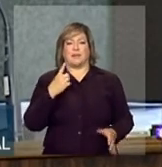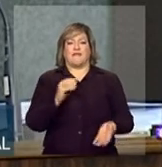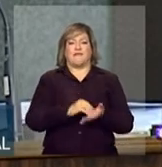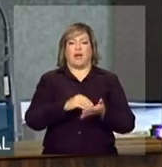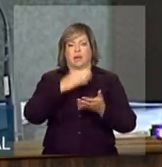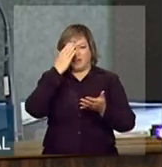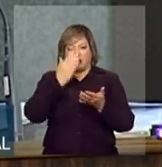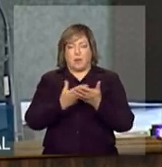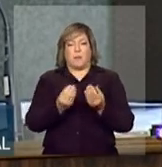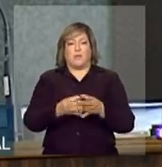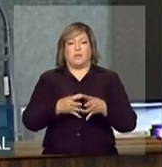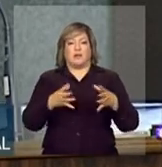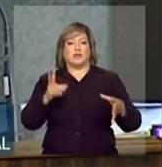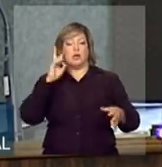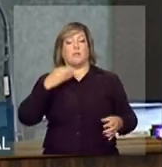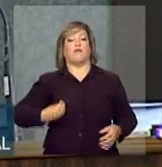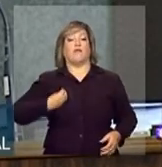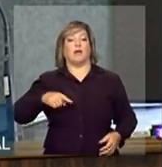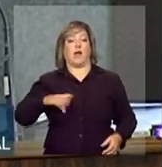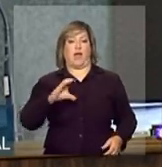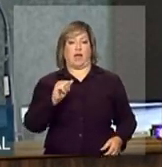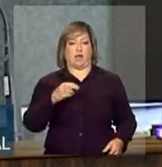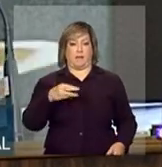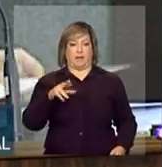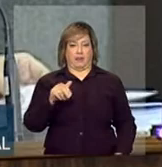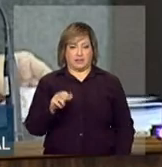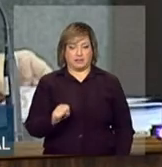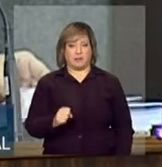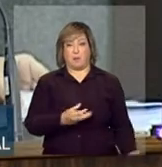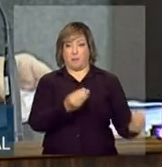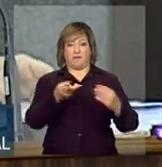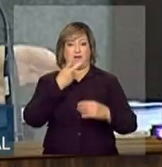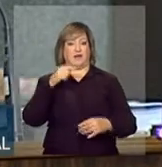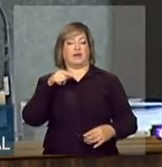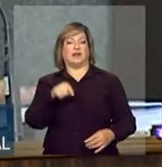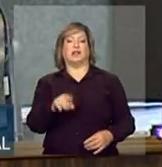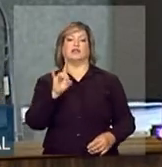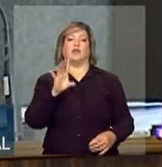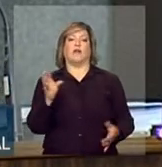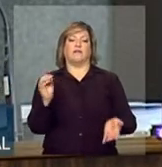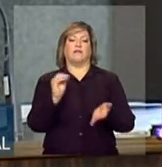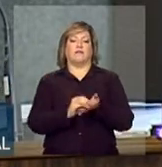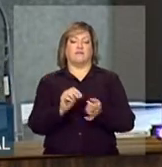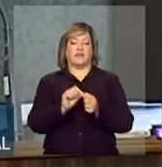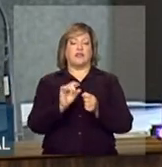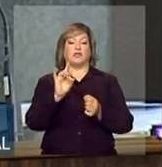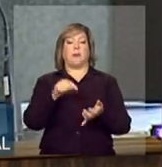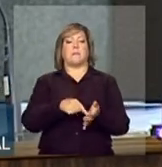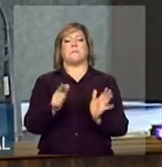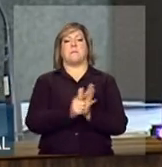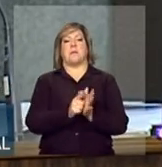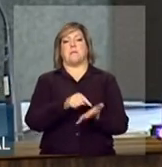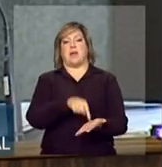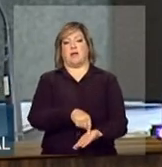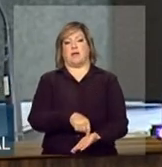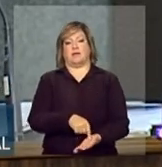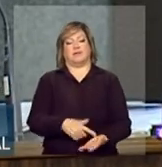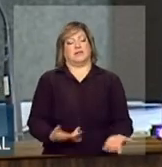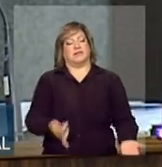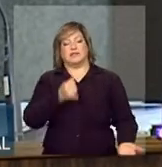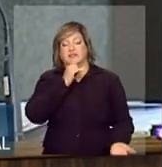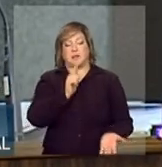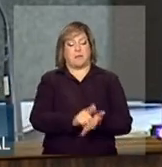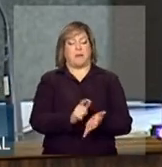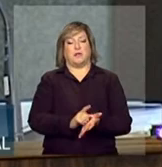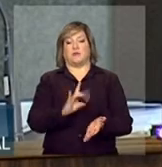grande com o funcionamento das câmaras. Muitos dizem que ela só foi instituída no papel. Infelizmente, ainda está no